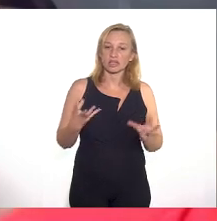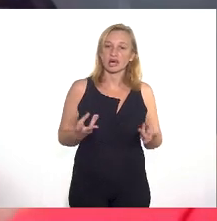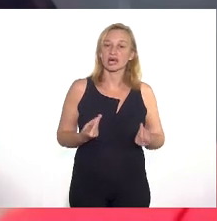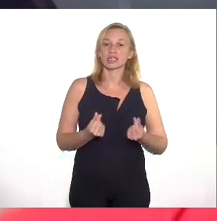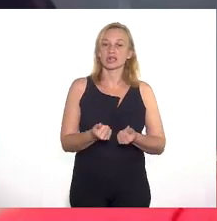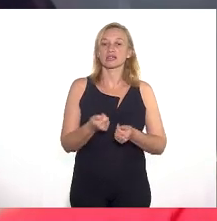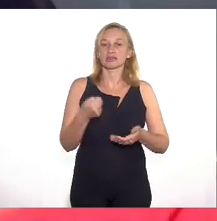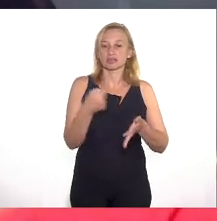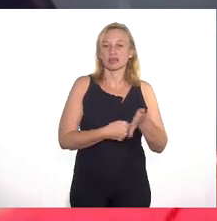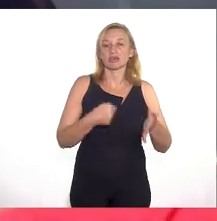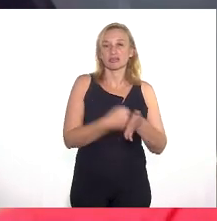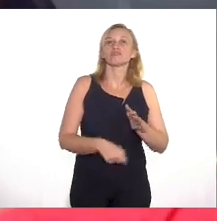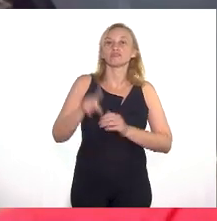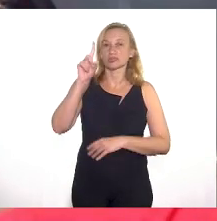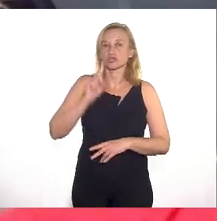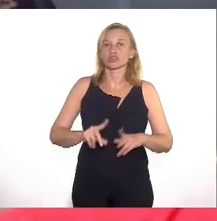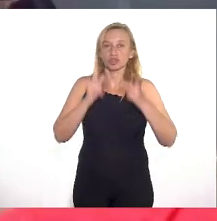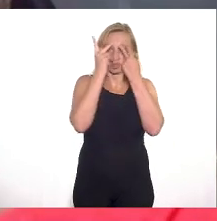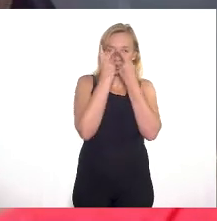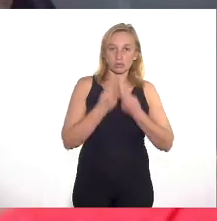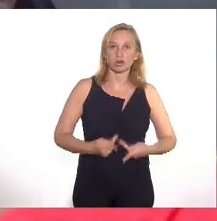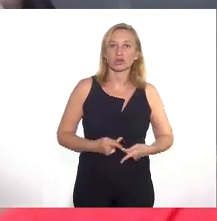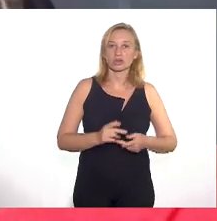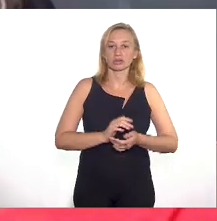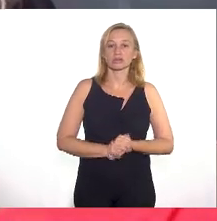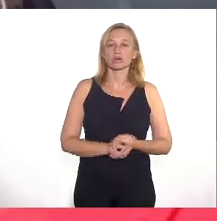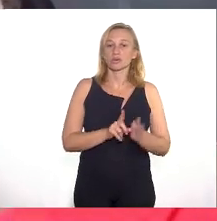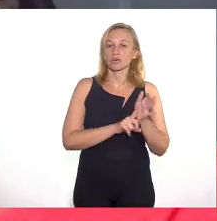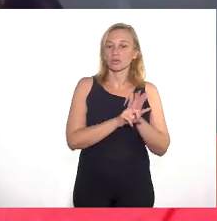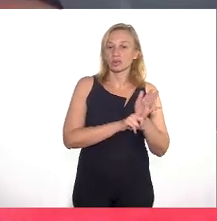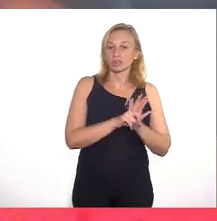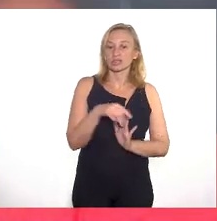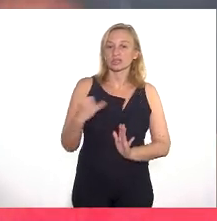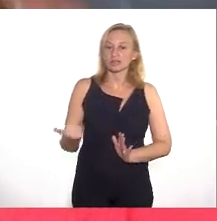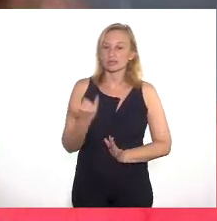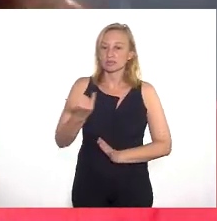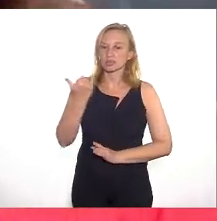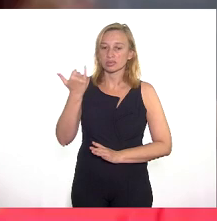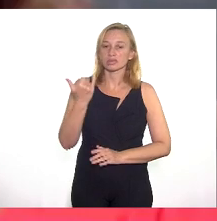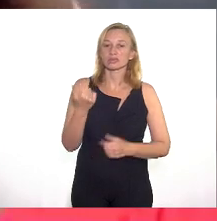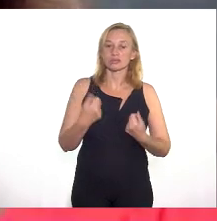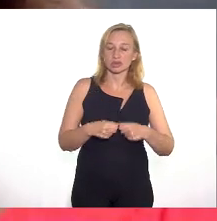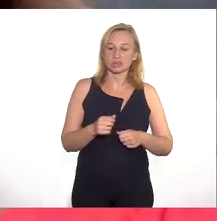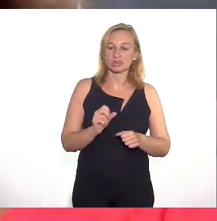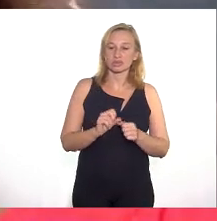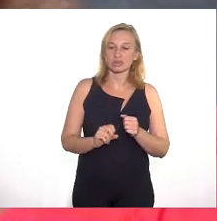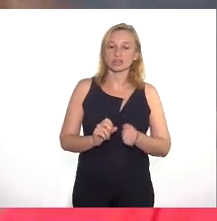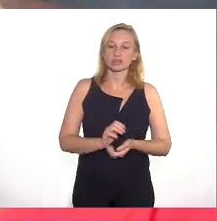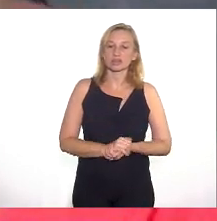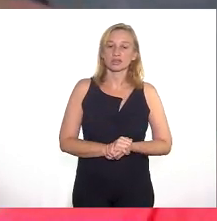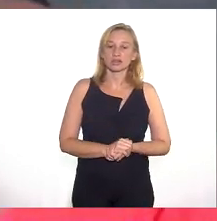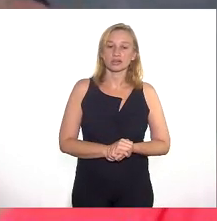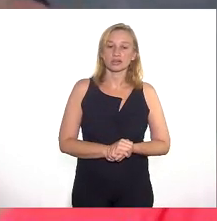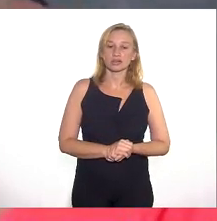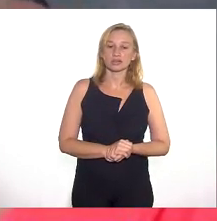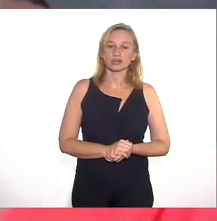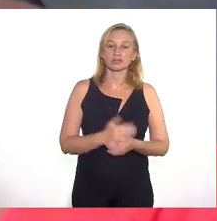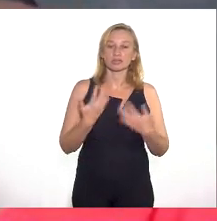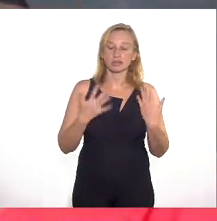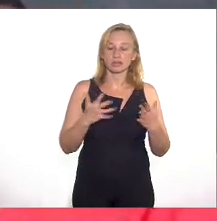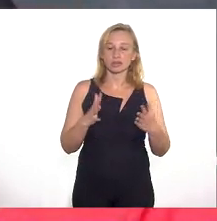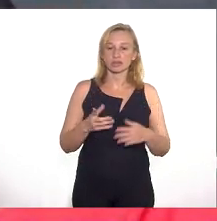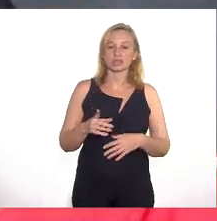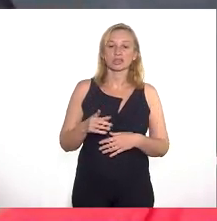luta pelos direitos humanos. Uma análise importante que deve ser feita e rememorada, né, ao pensar na história